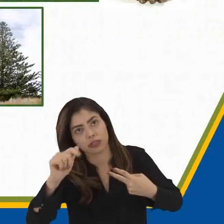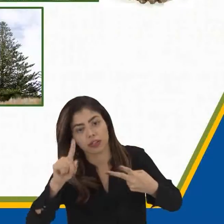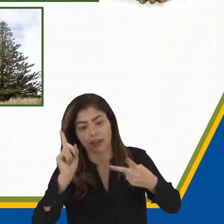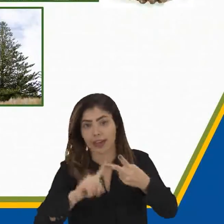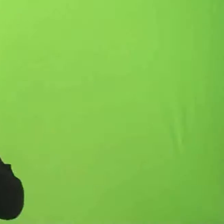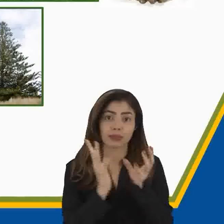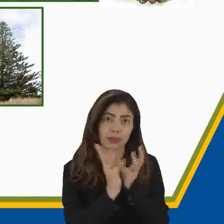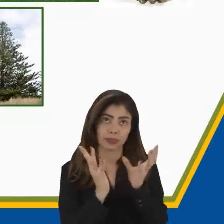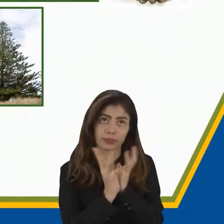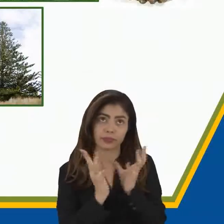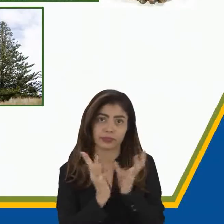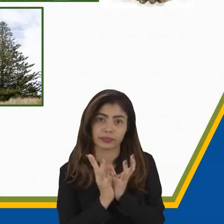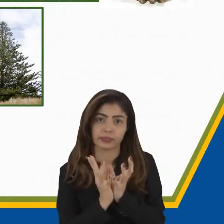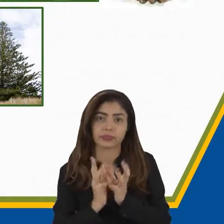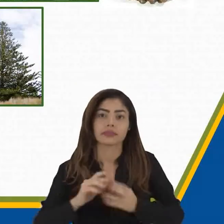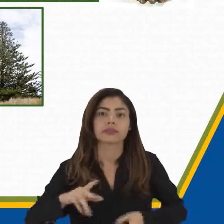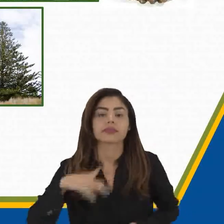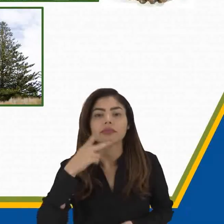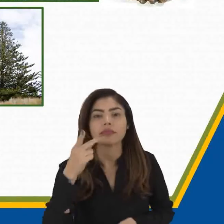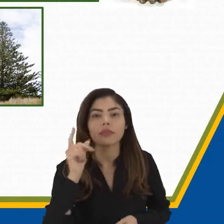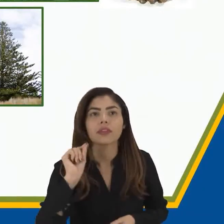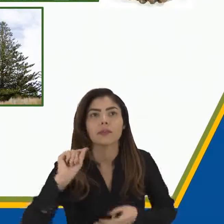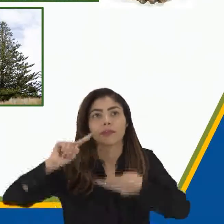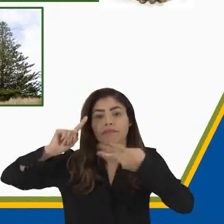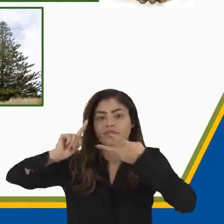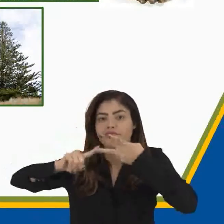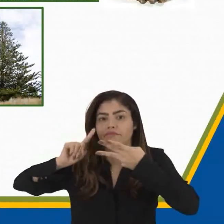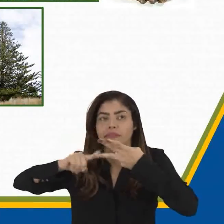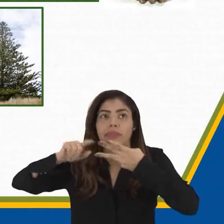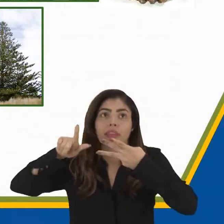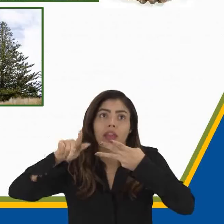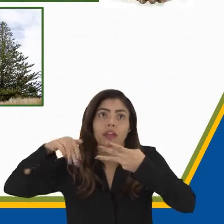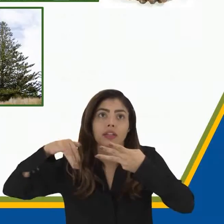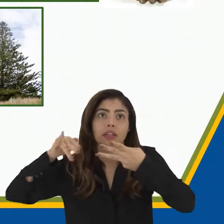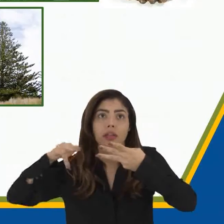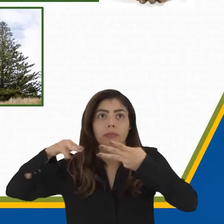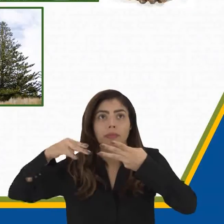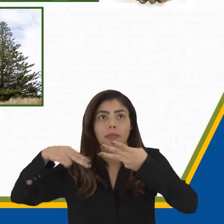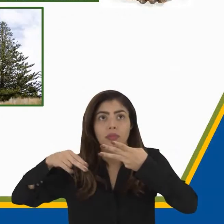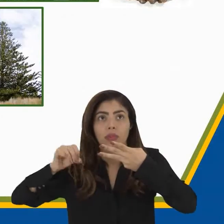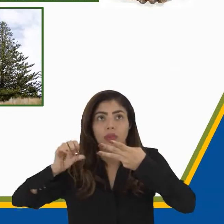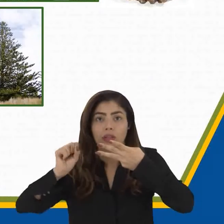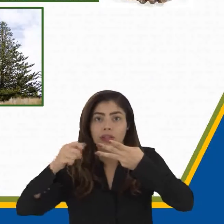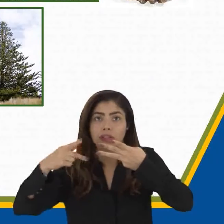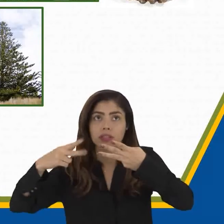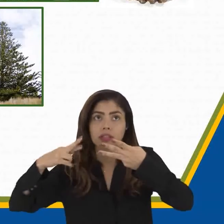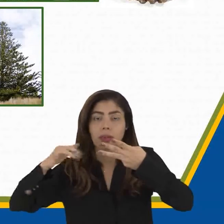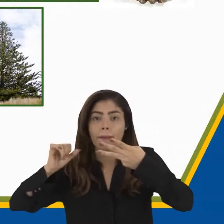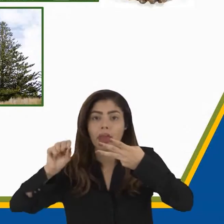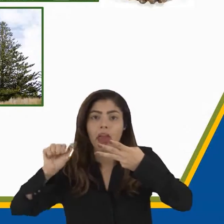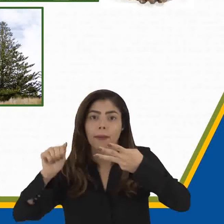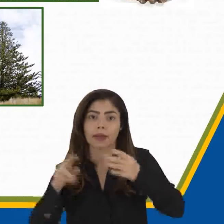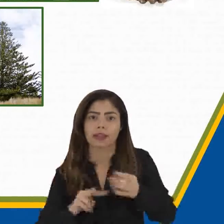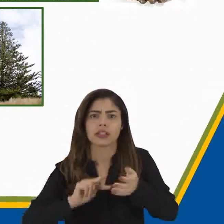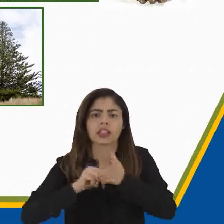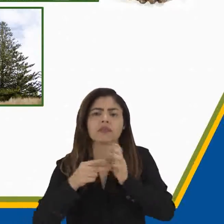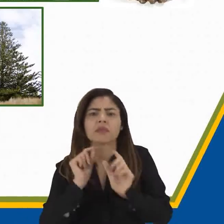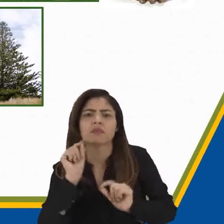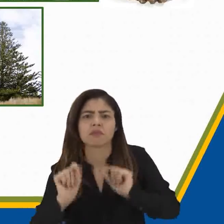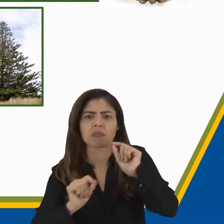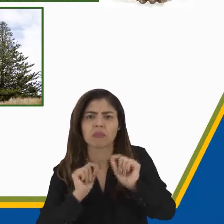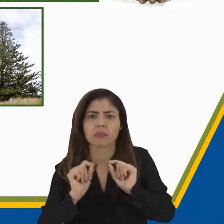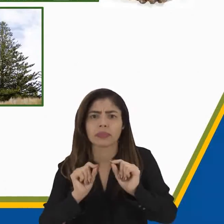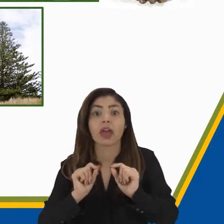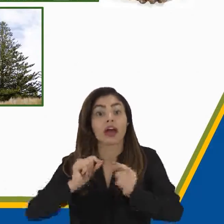maior. Nós vamos ter as gimnospermas, ou seja, gimno significa nu,